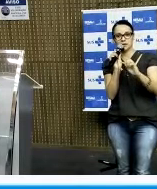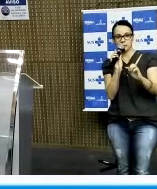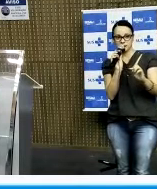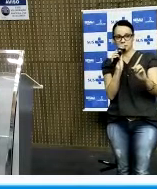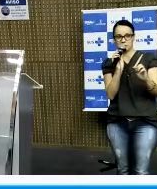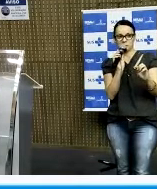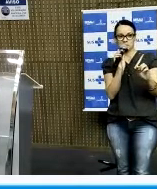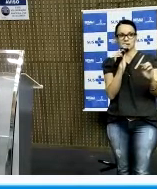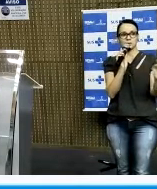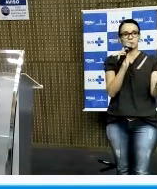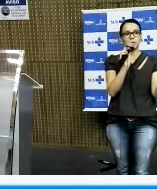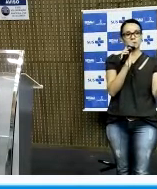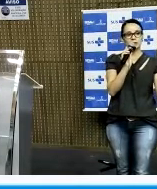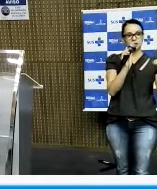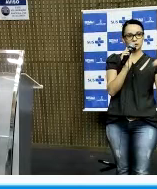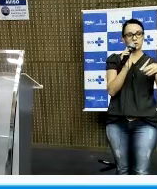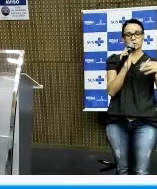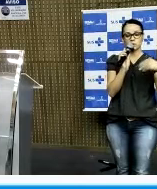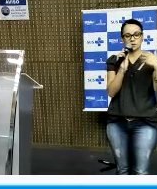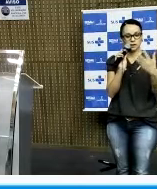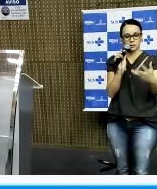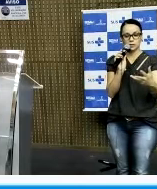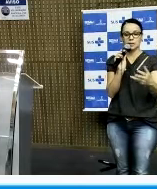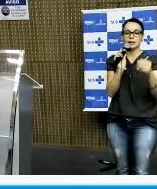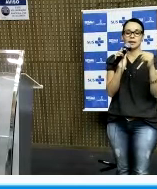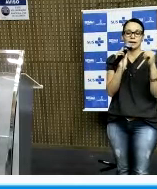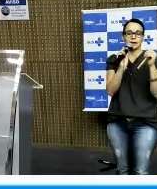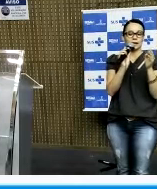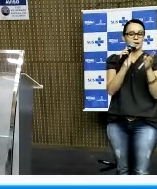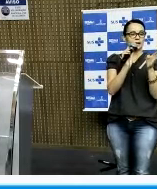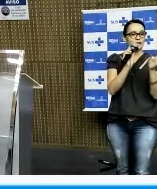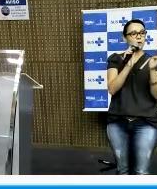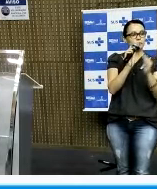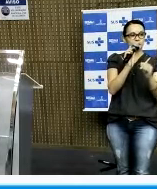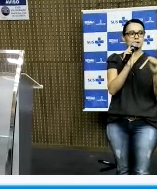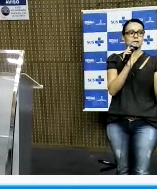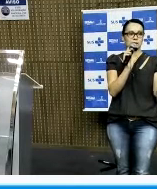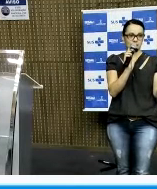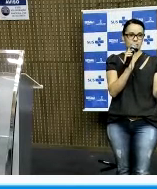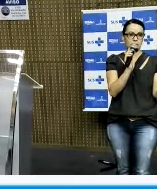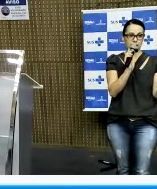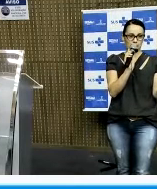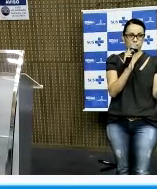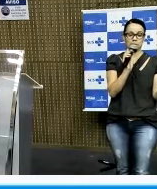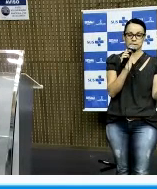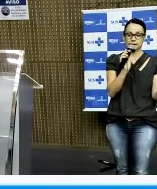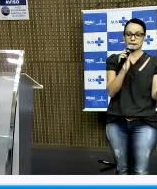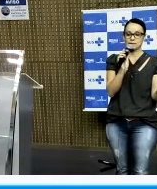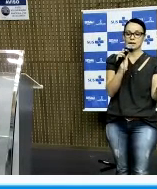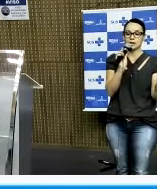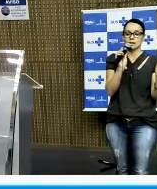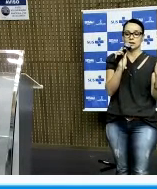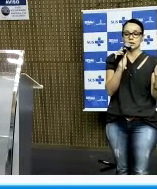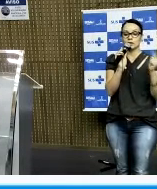completaram o tratamento, mas nós não conseguimos essa confirmação via laboratorial,